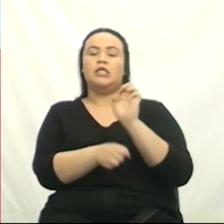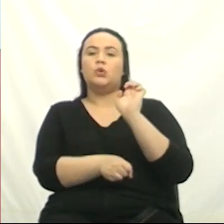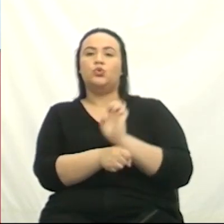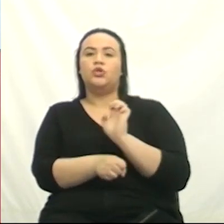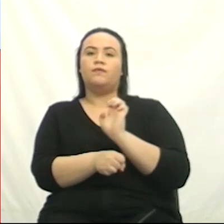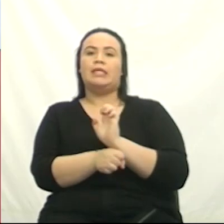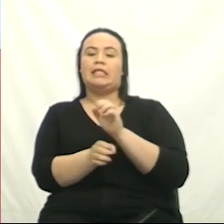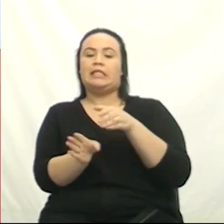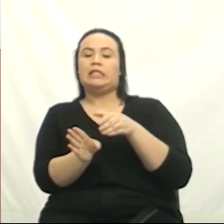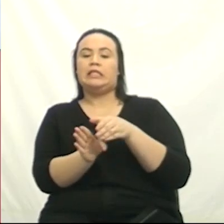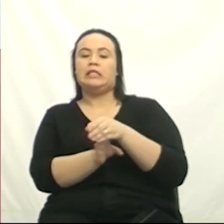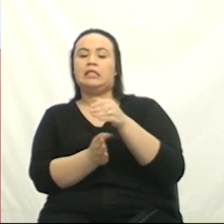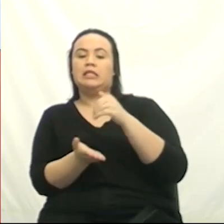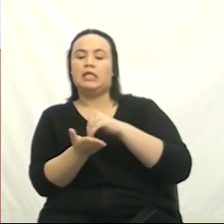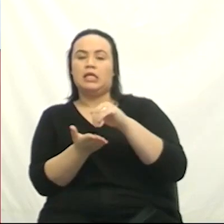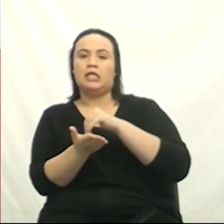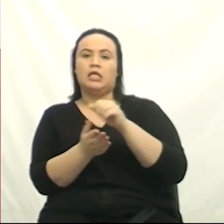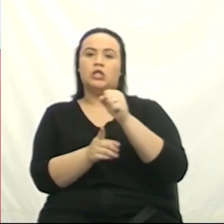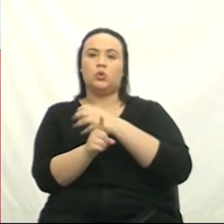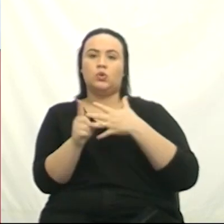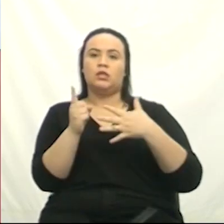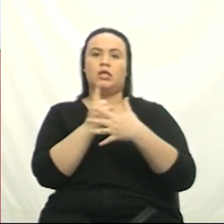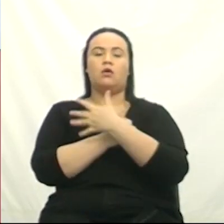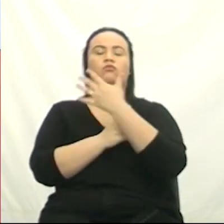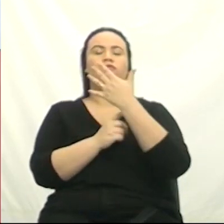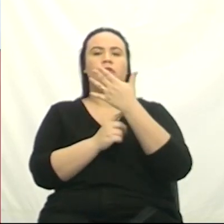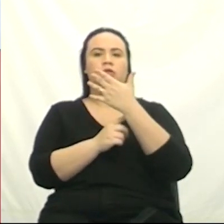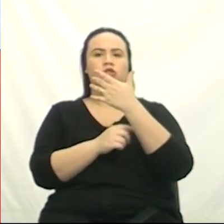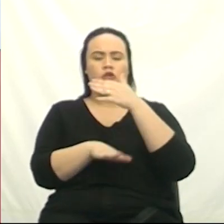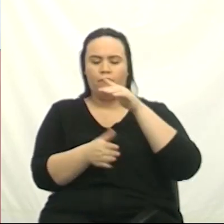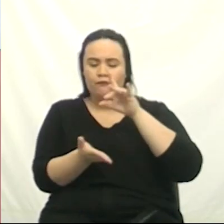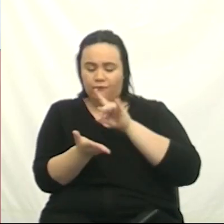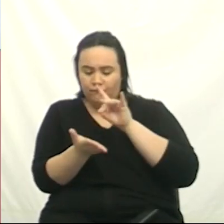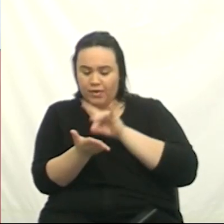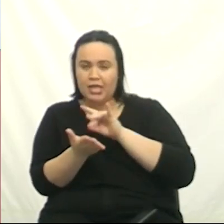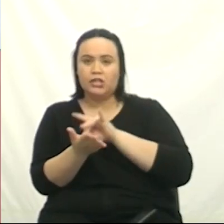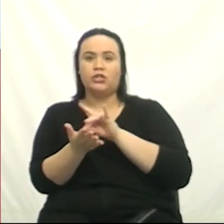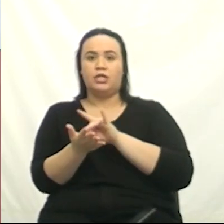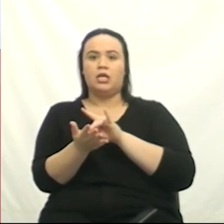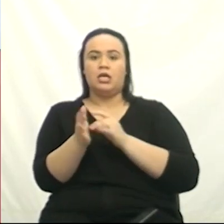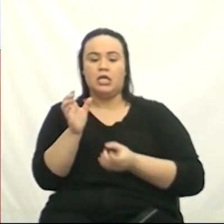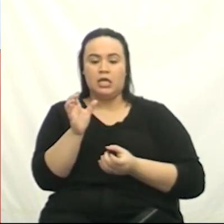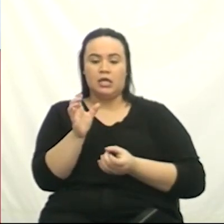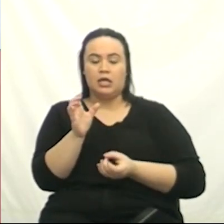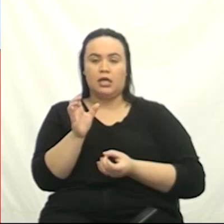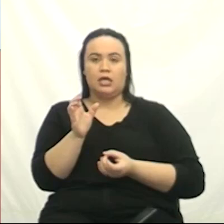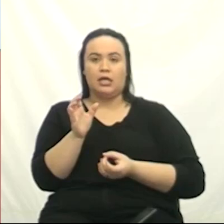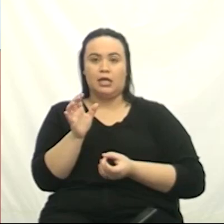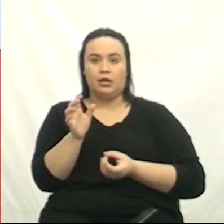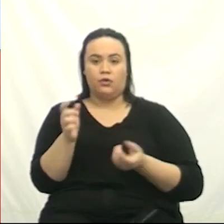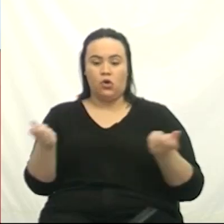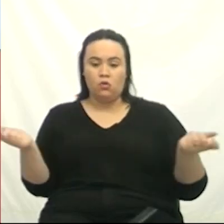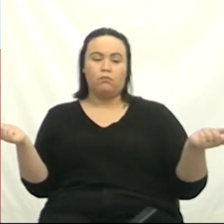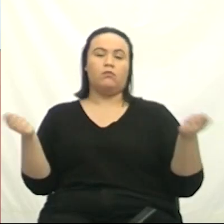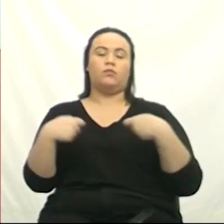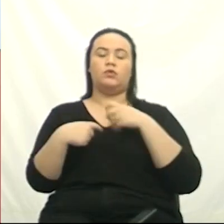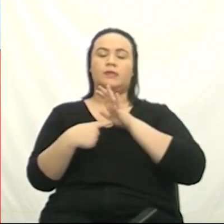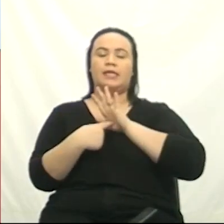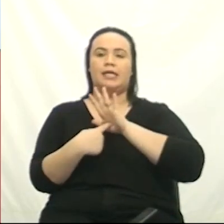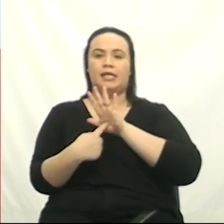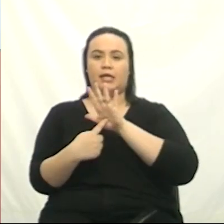Social para que a gente possa verdadeiramente criar condições para reconhecer as dificuldades que são enfrentadas